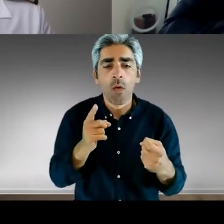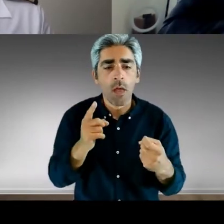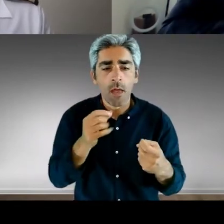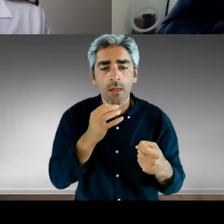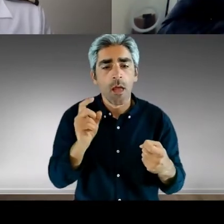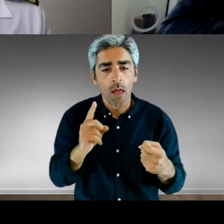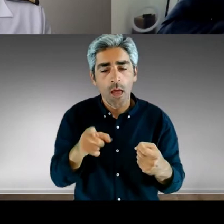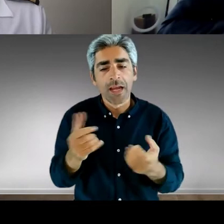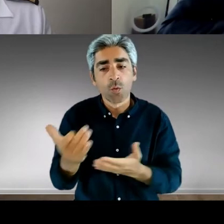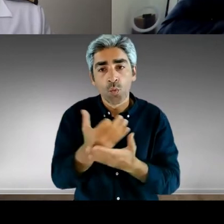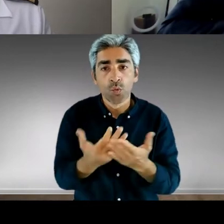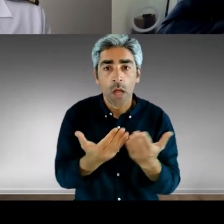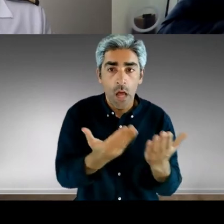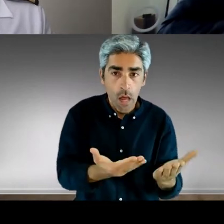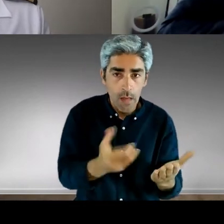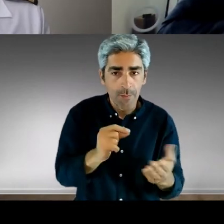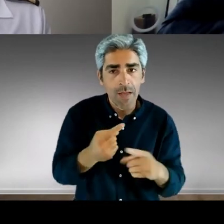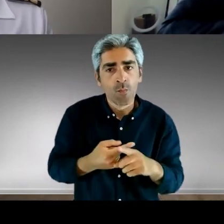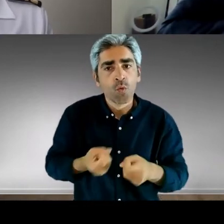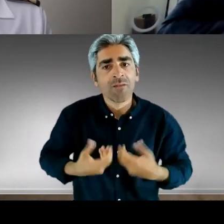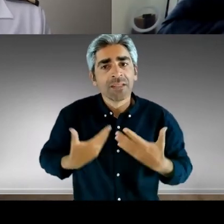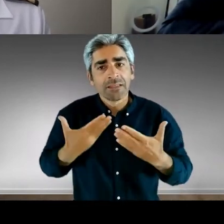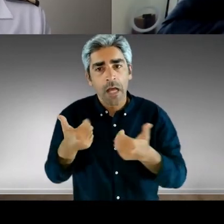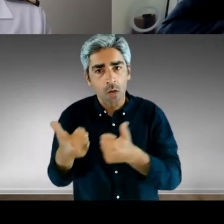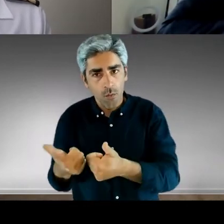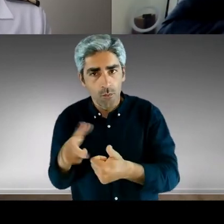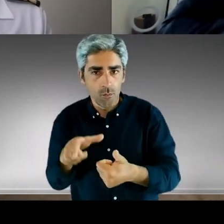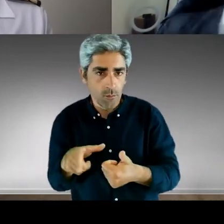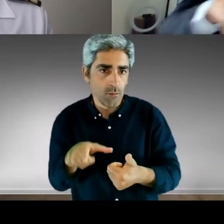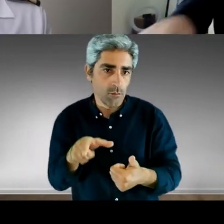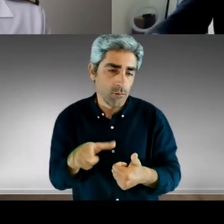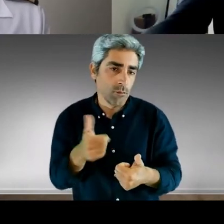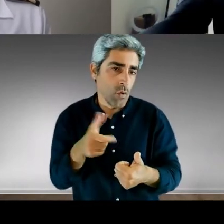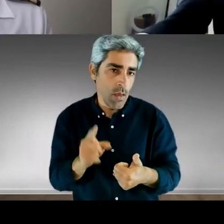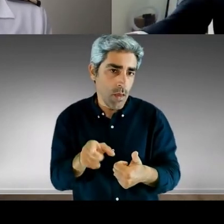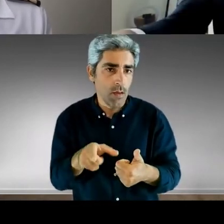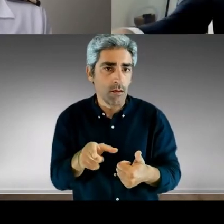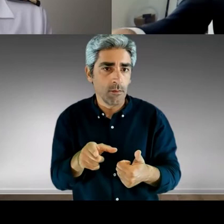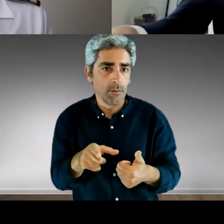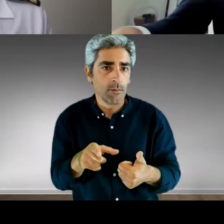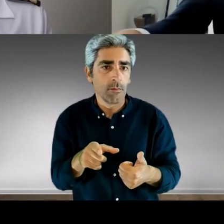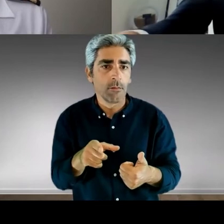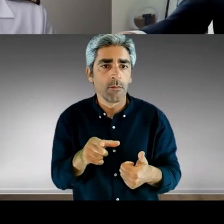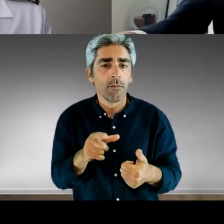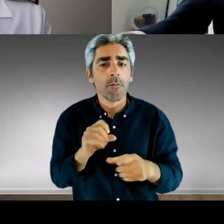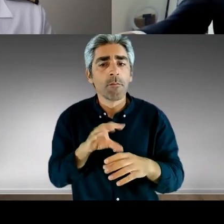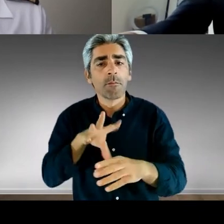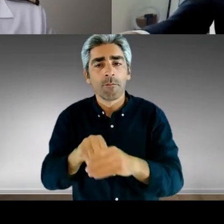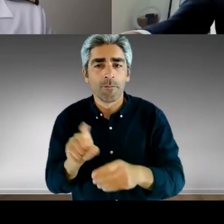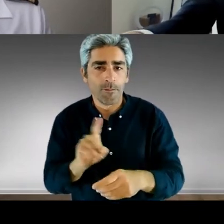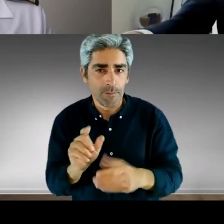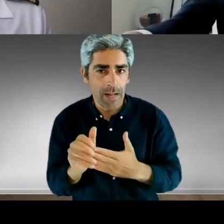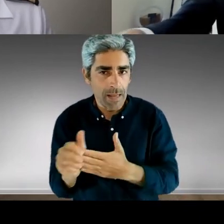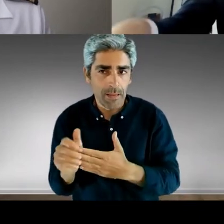com recursos e com motivação. E então aí o melhor que o líder tem é não intervir, porque só